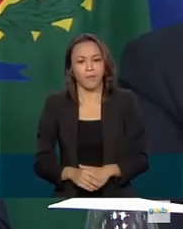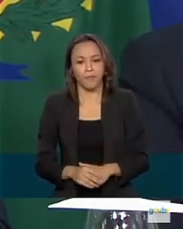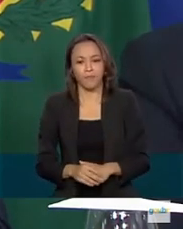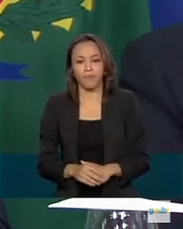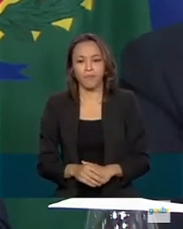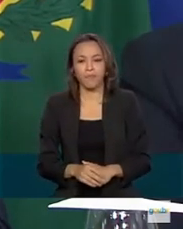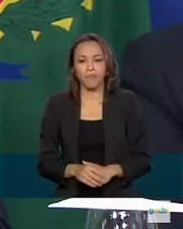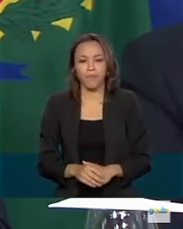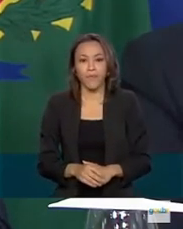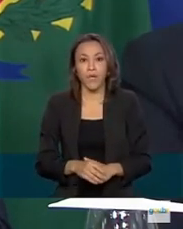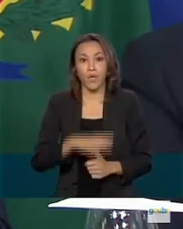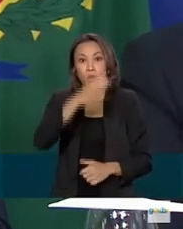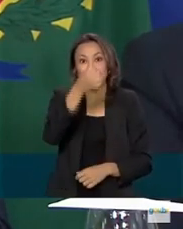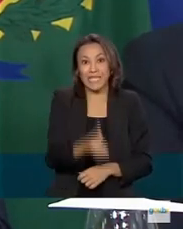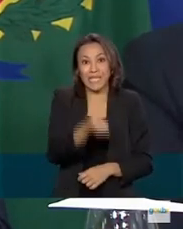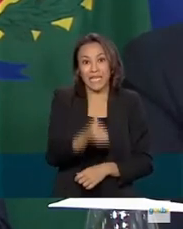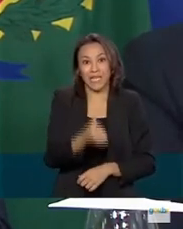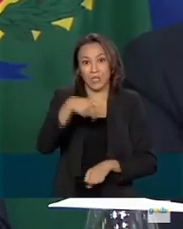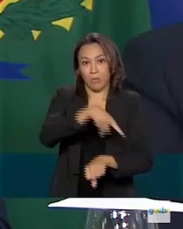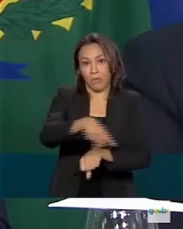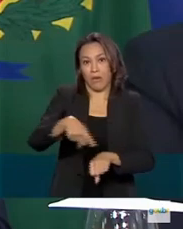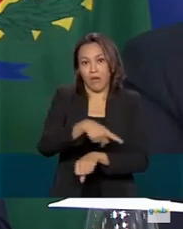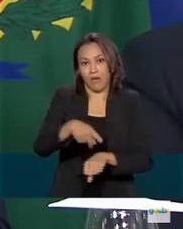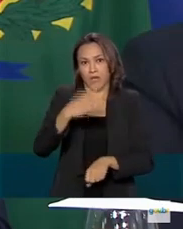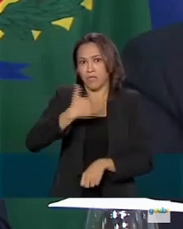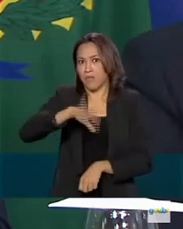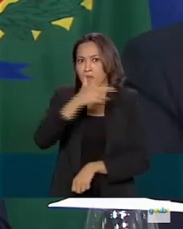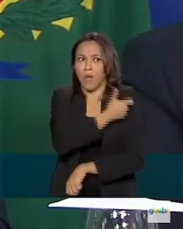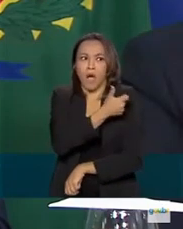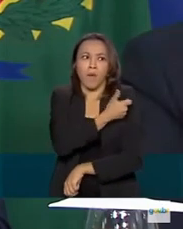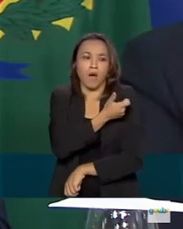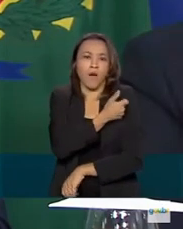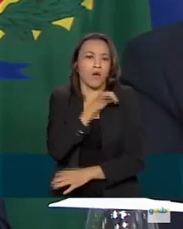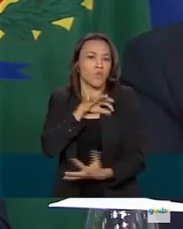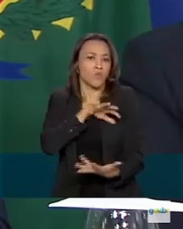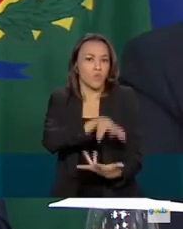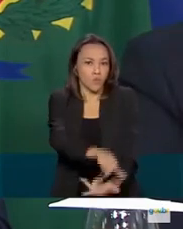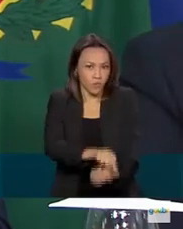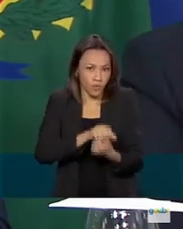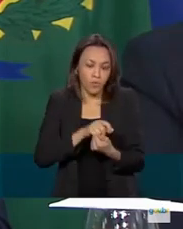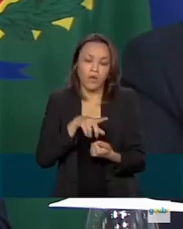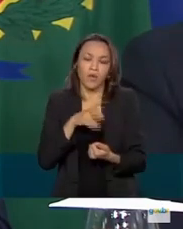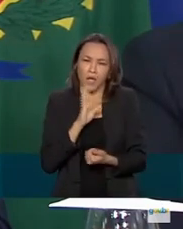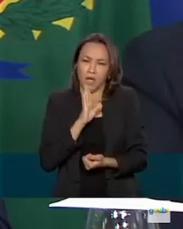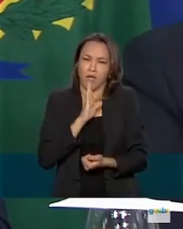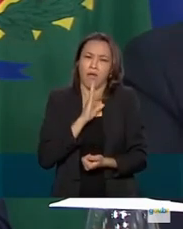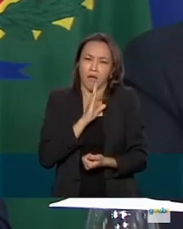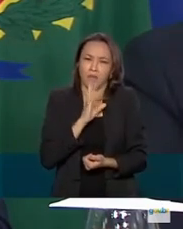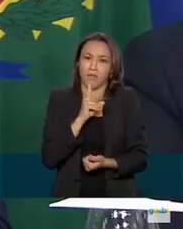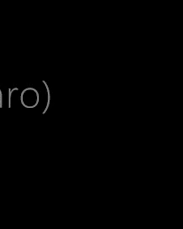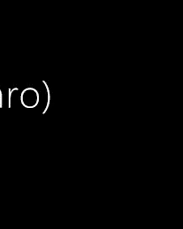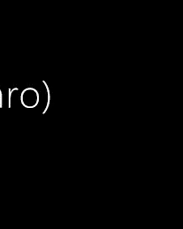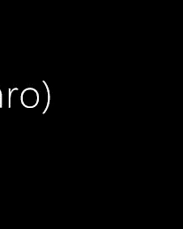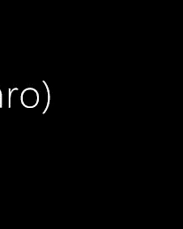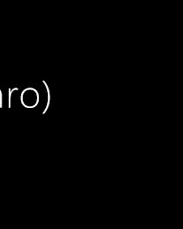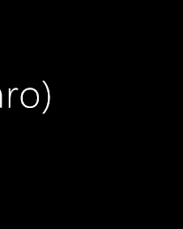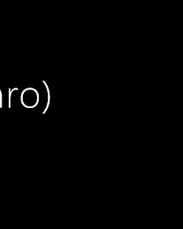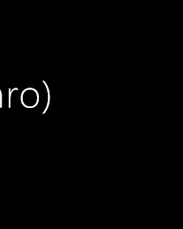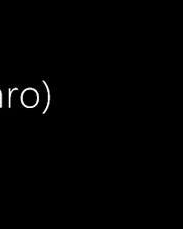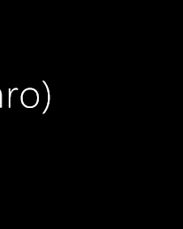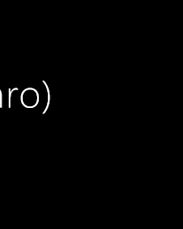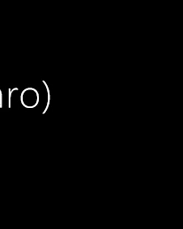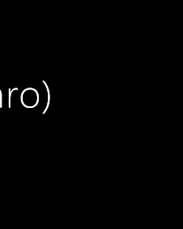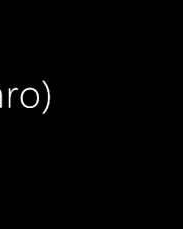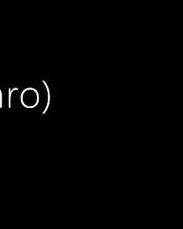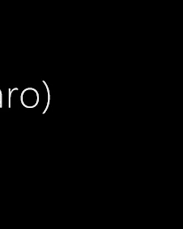o sexto país que mais vacinou no mundo brevemente estaremos em nos primeiros lugares